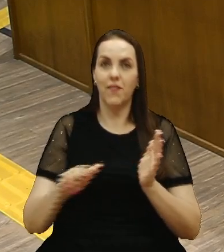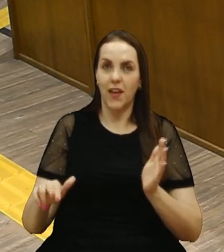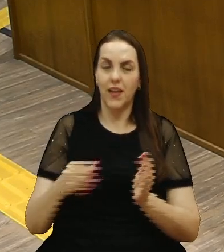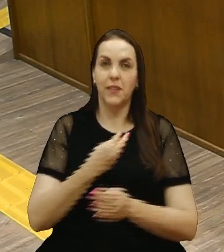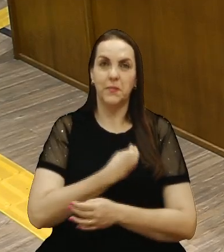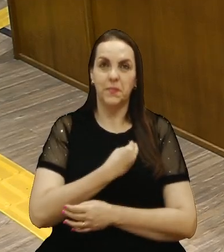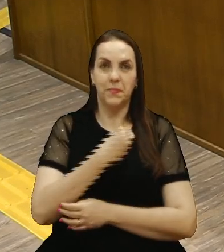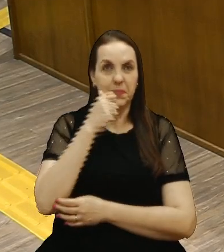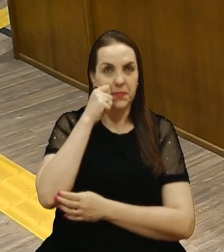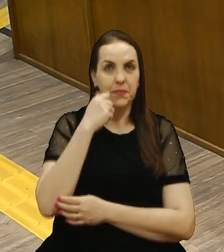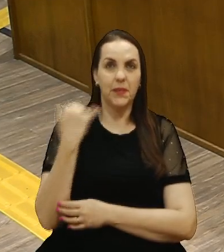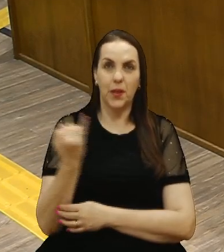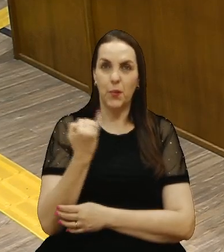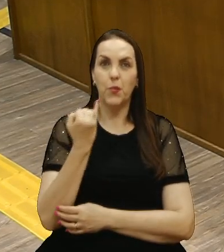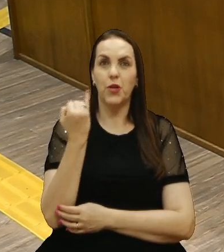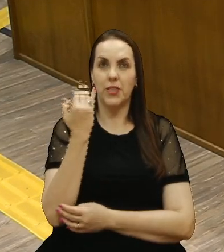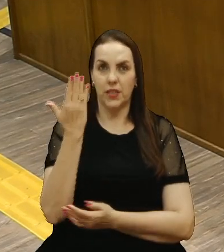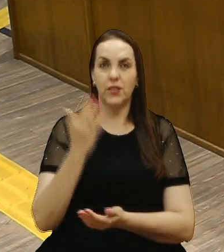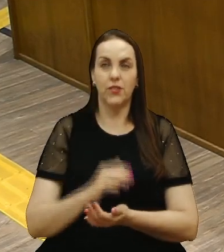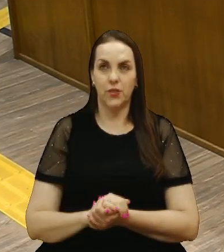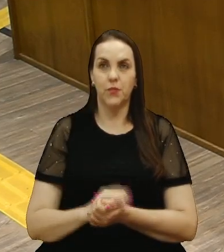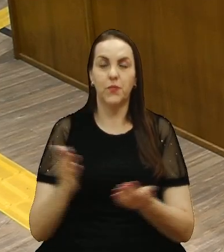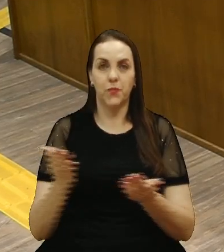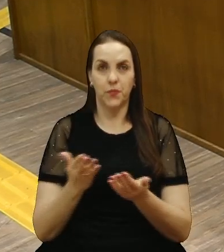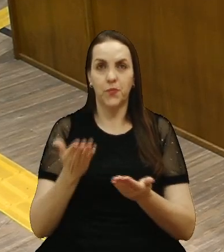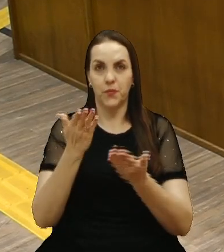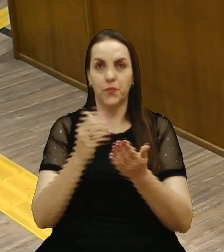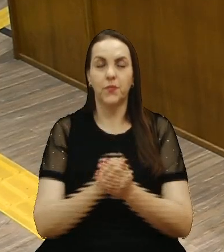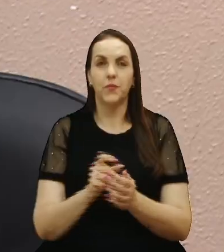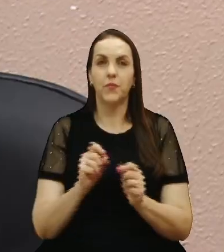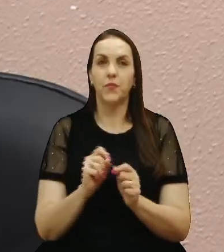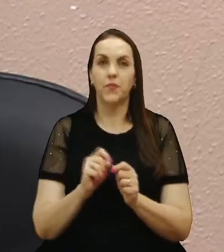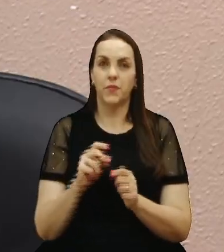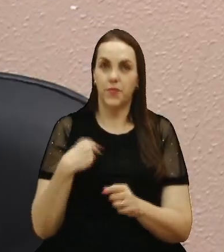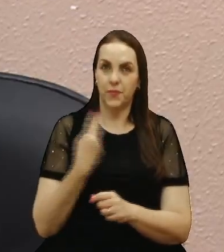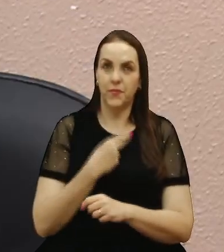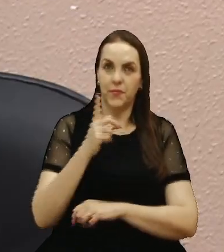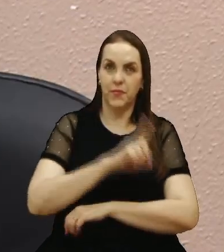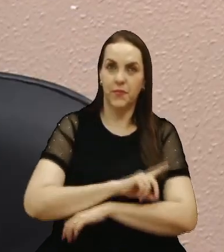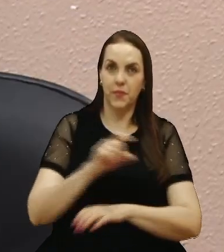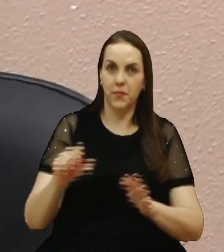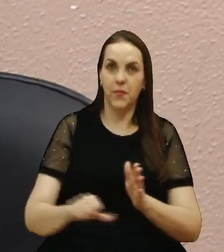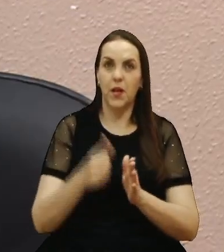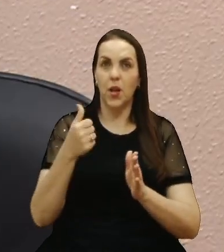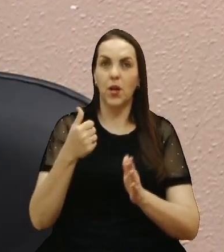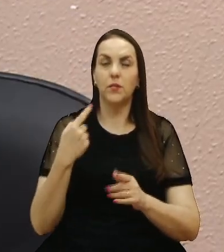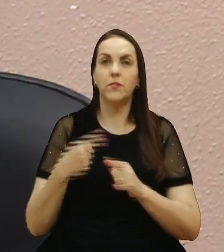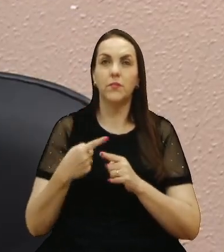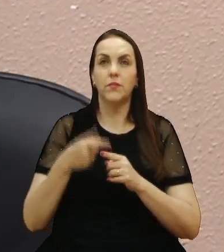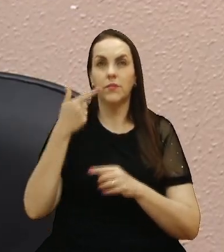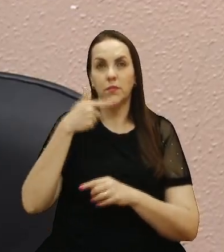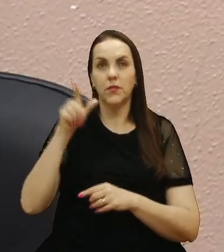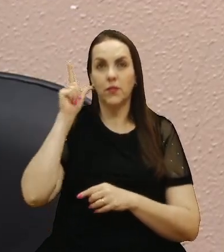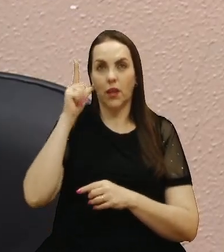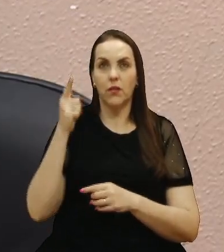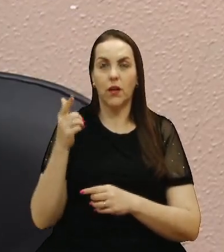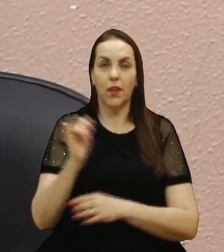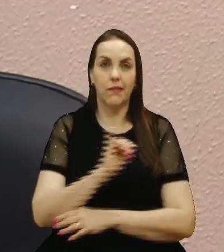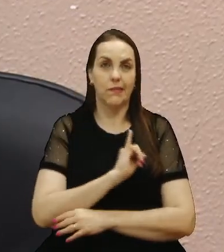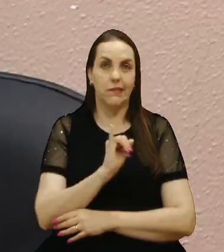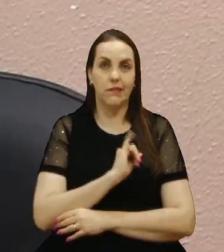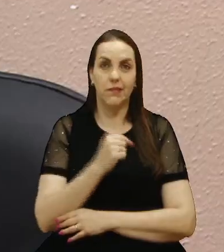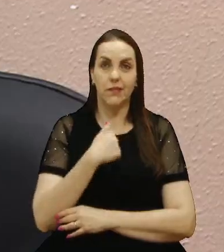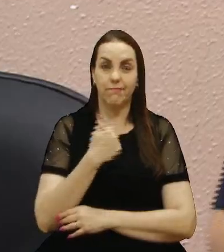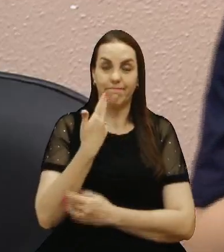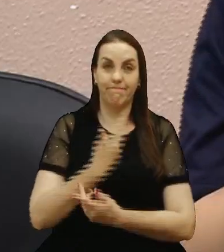presenças importantíssimas hoje aqui, o que faz o nosso dia melhor, porque ontem, para colorados como eu, não foi tão bom